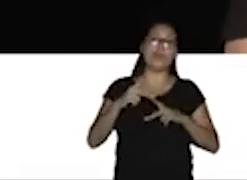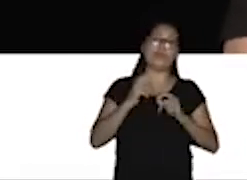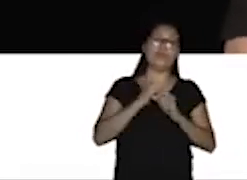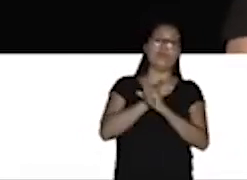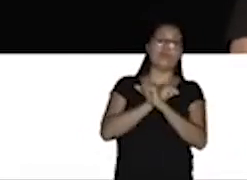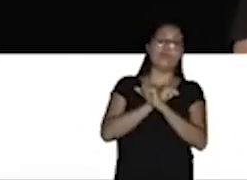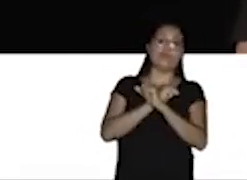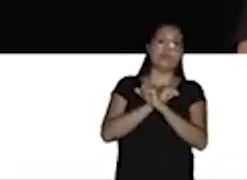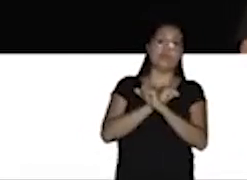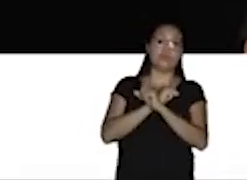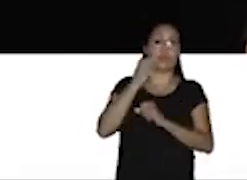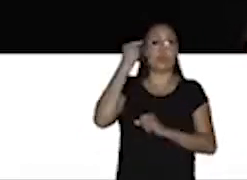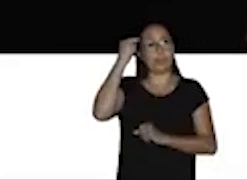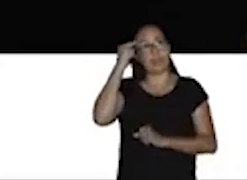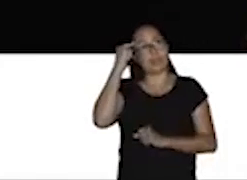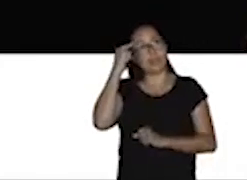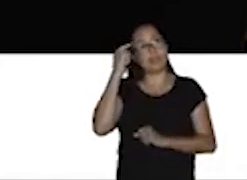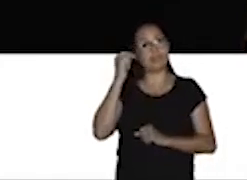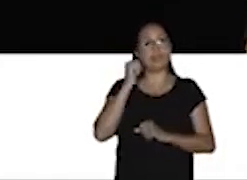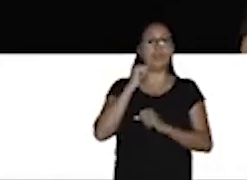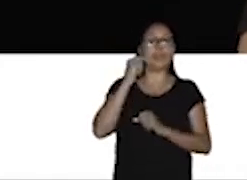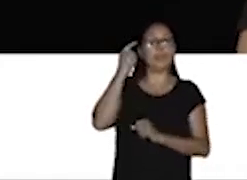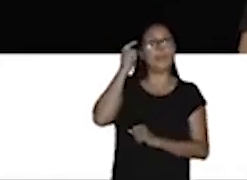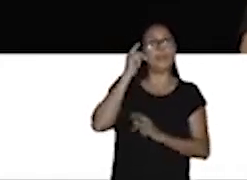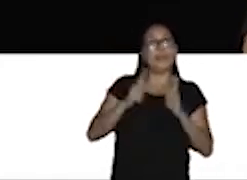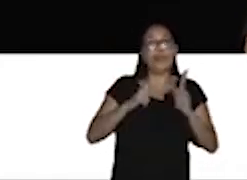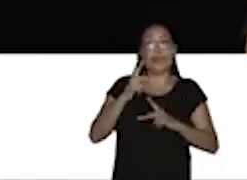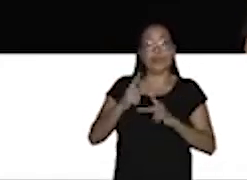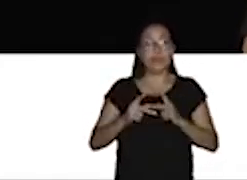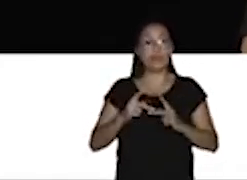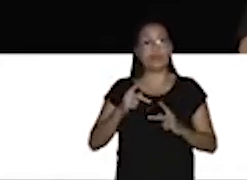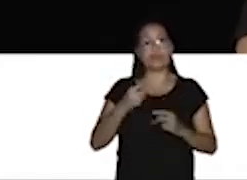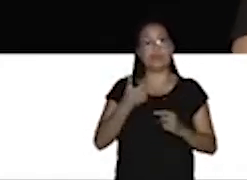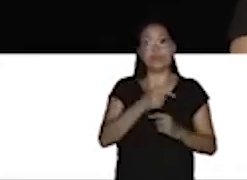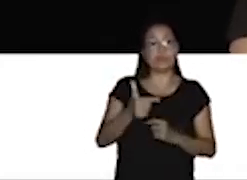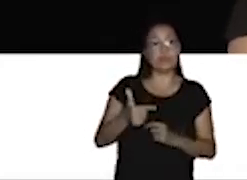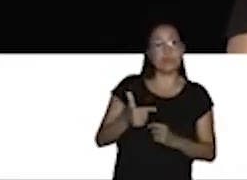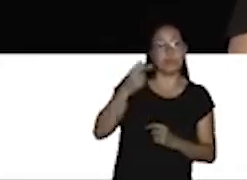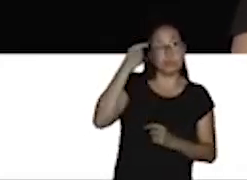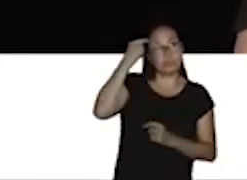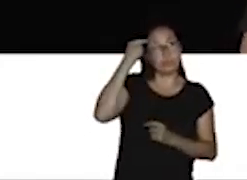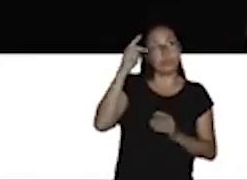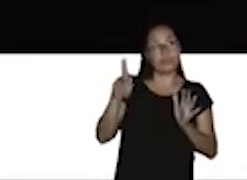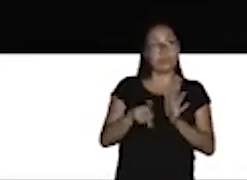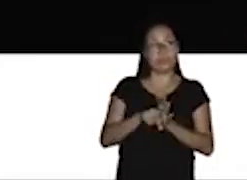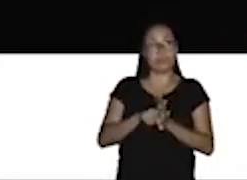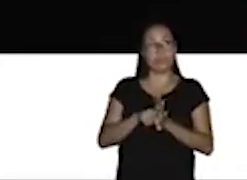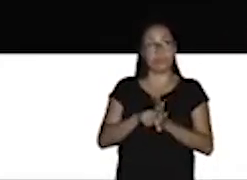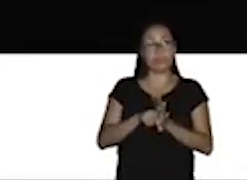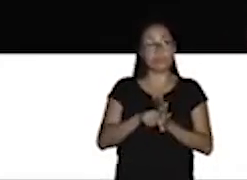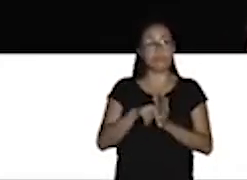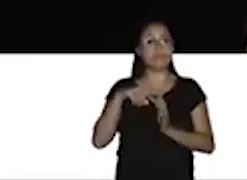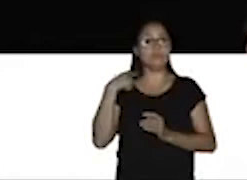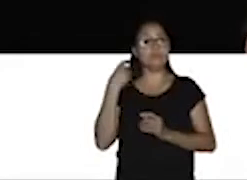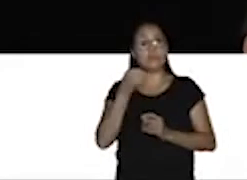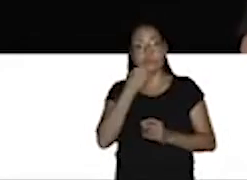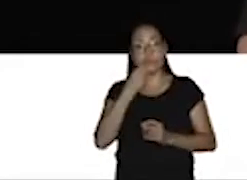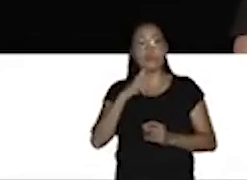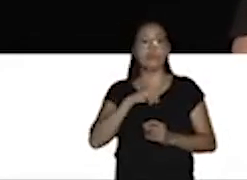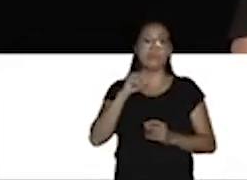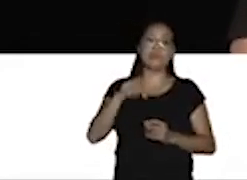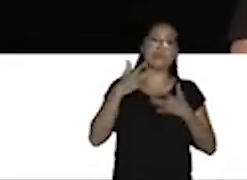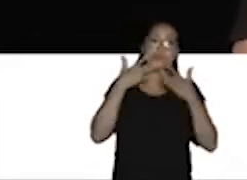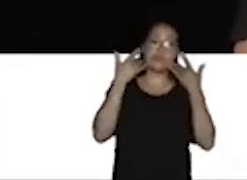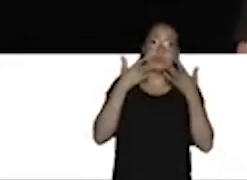Um povo que não pensa, um povo que não raciocina. E que bom que a gente tem espetáculos do Quilate, desse do Ritornello, para a gente